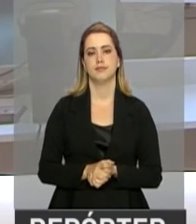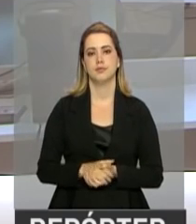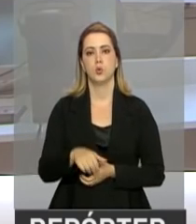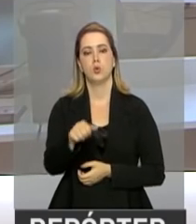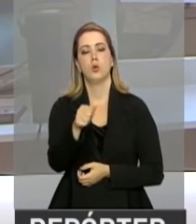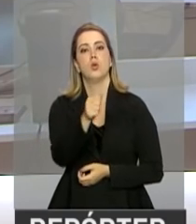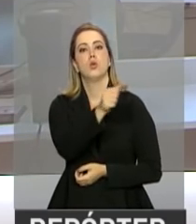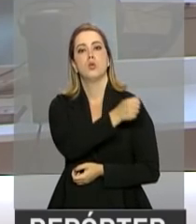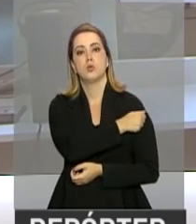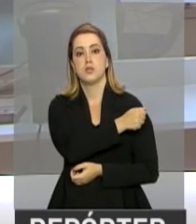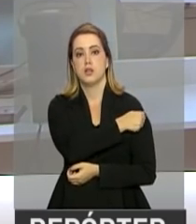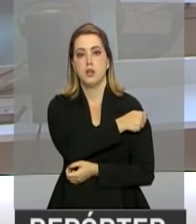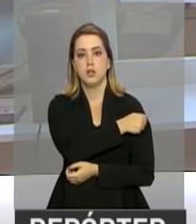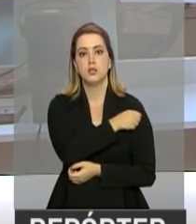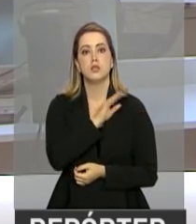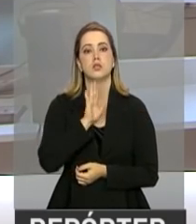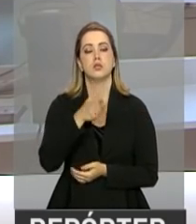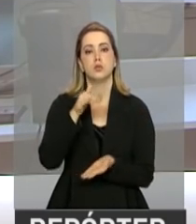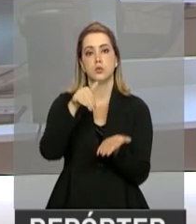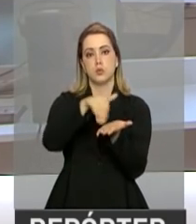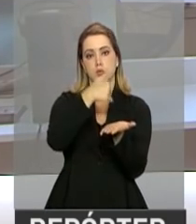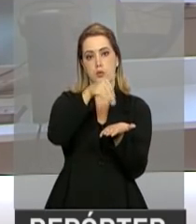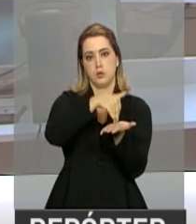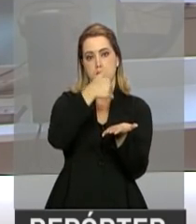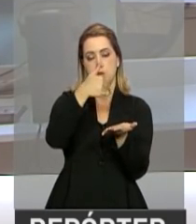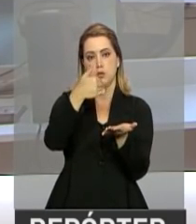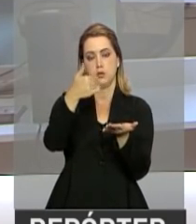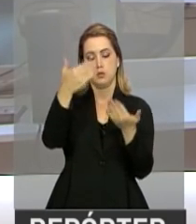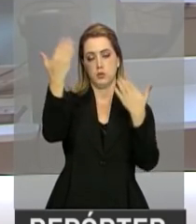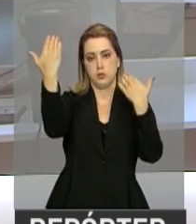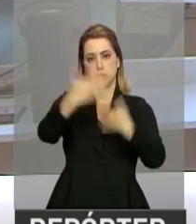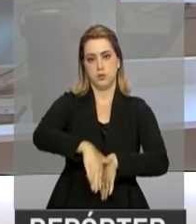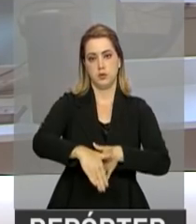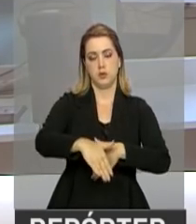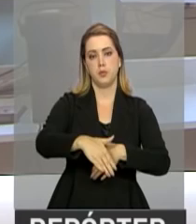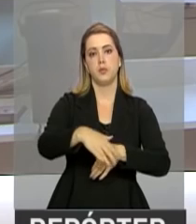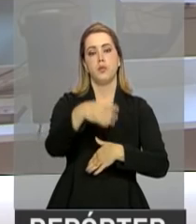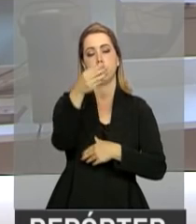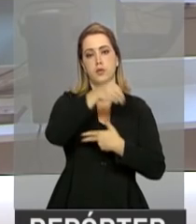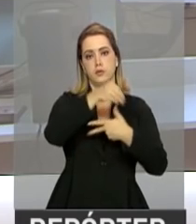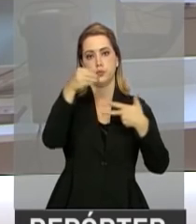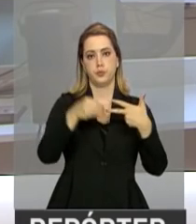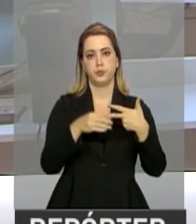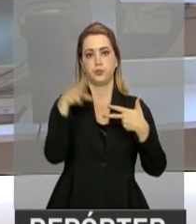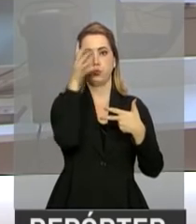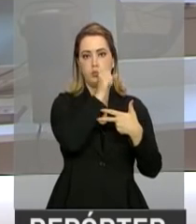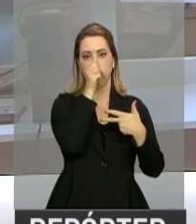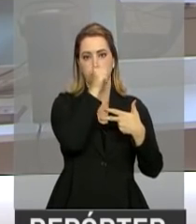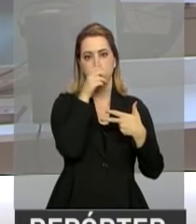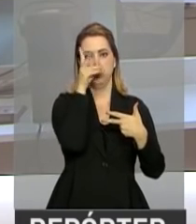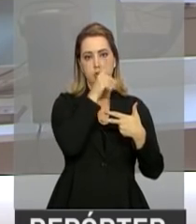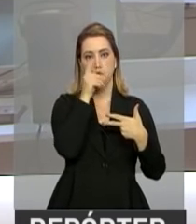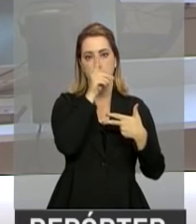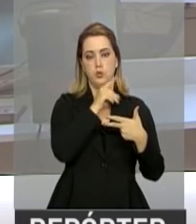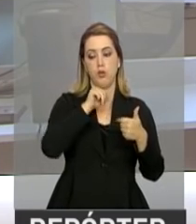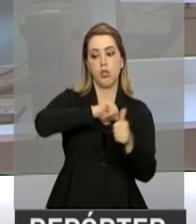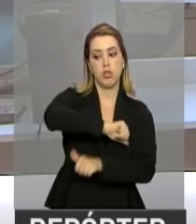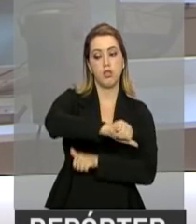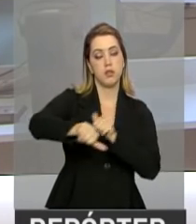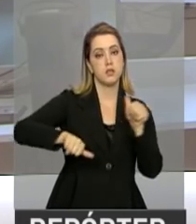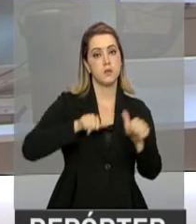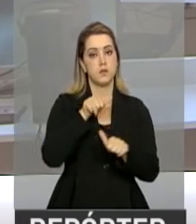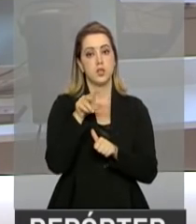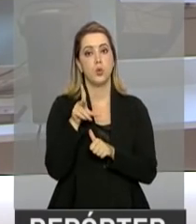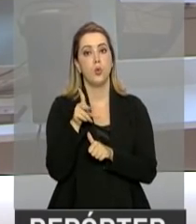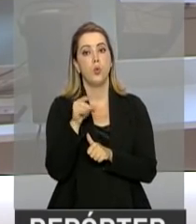alunos inscritos para fazerem as provas do Enem neste fim de semana em escolas ocupadas terão o exame transferido para dezembro. O